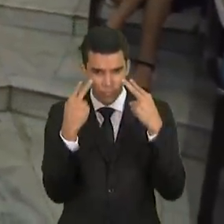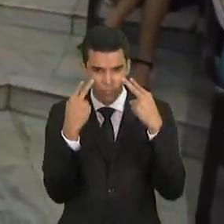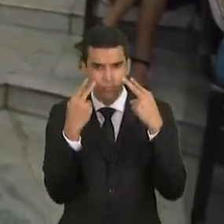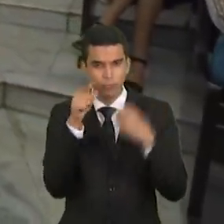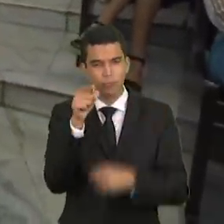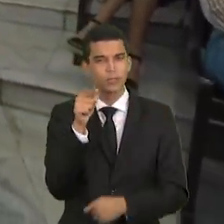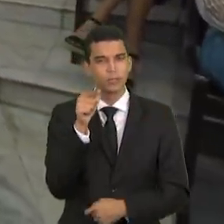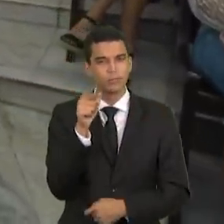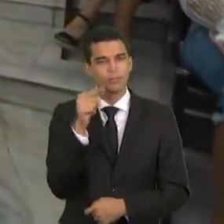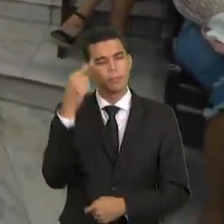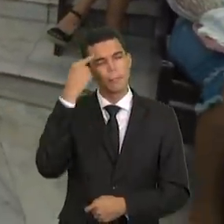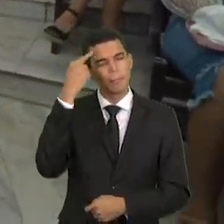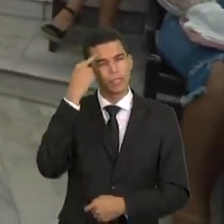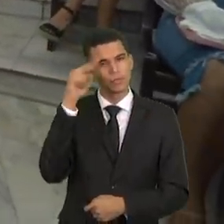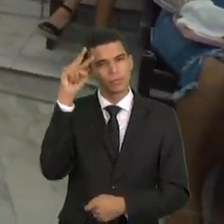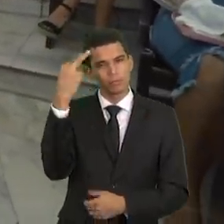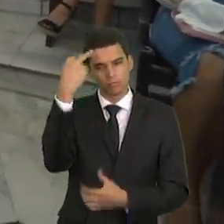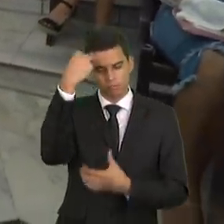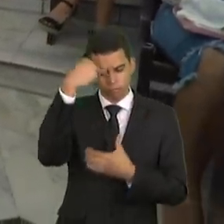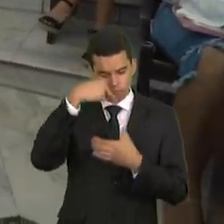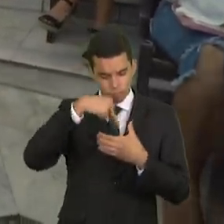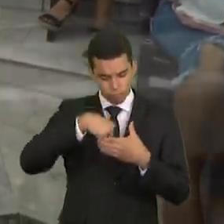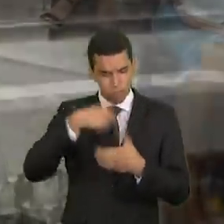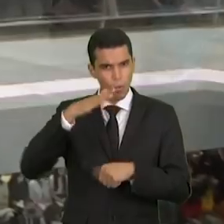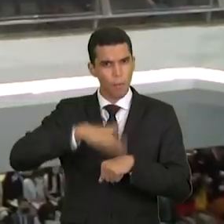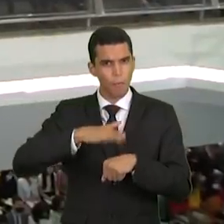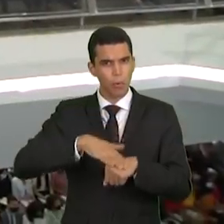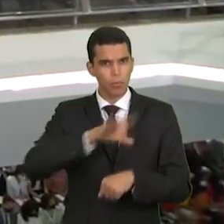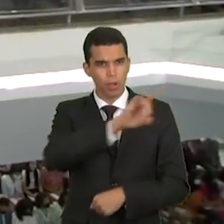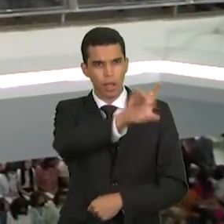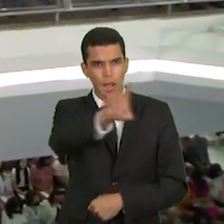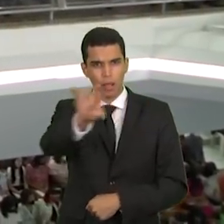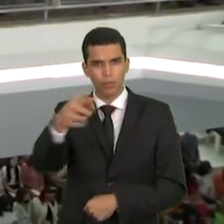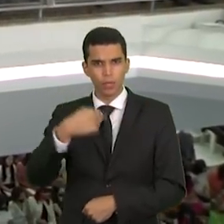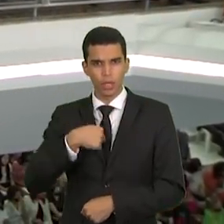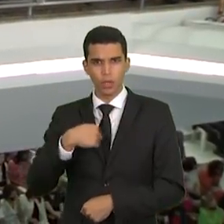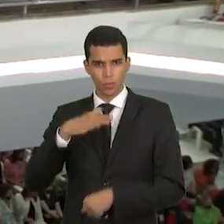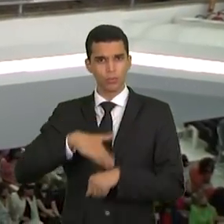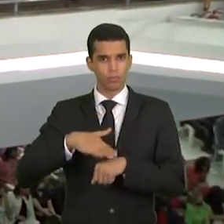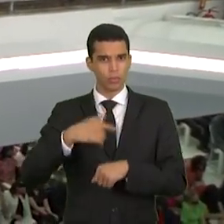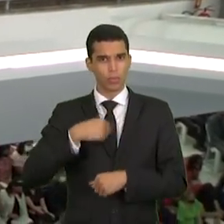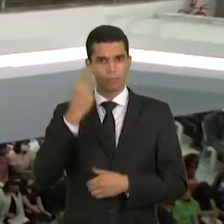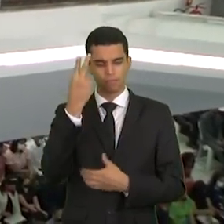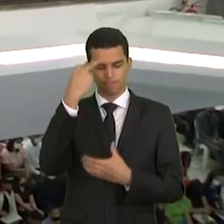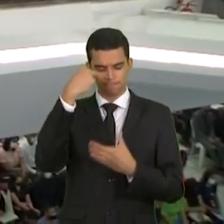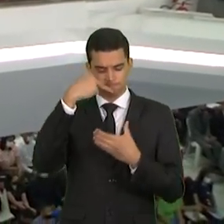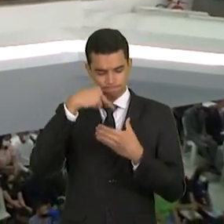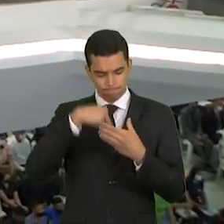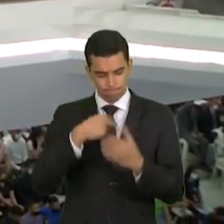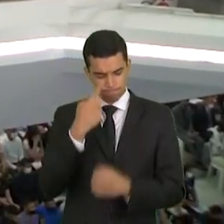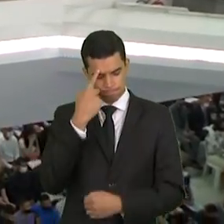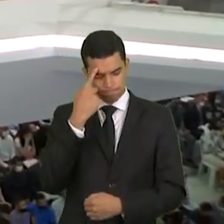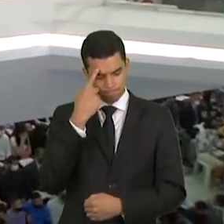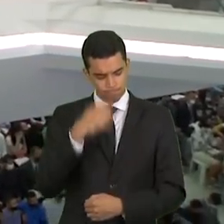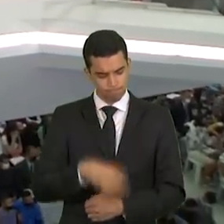dentro de você agora. Eu vou olhar aqui para dentro de mim.